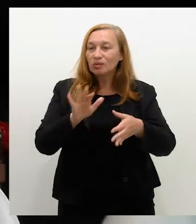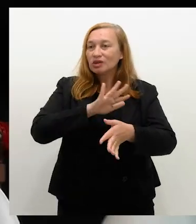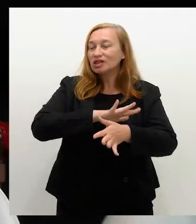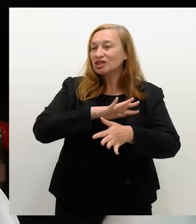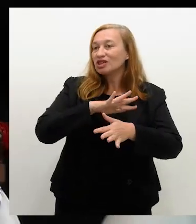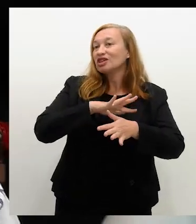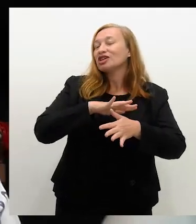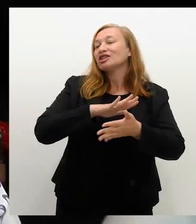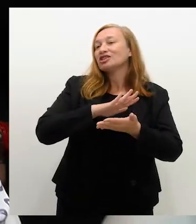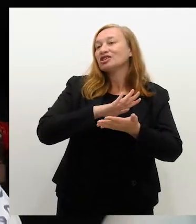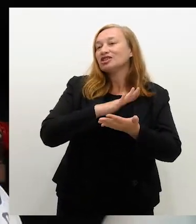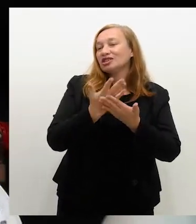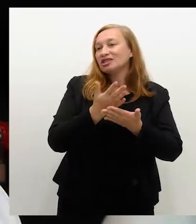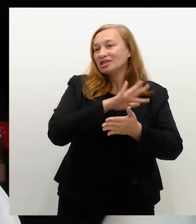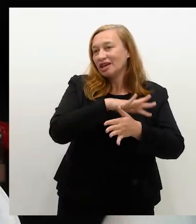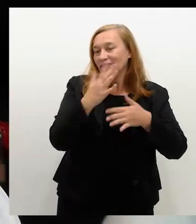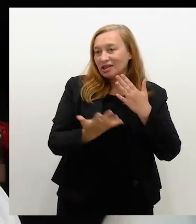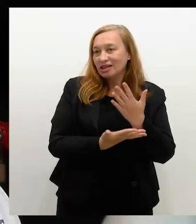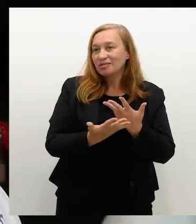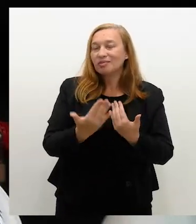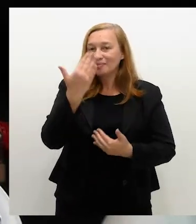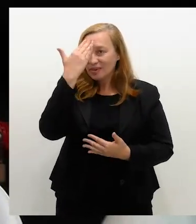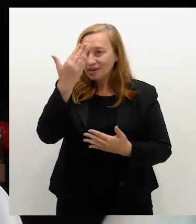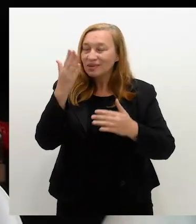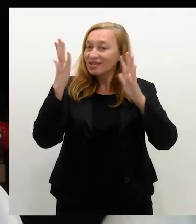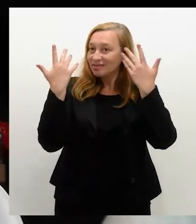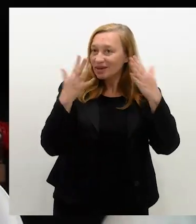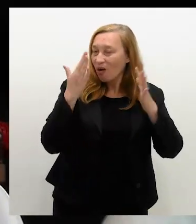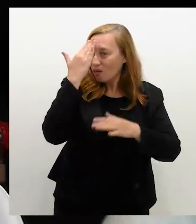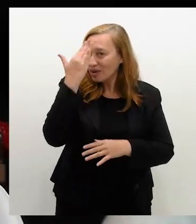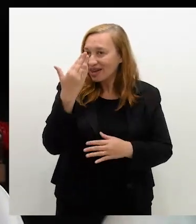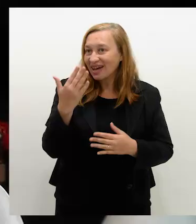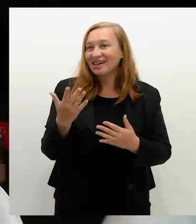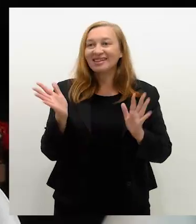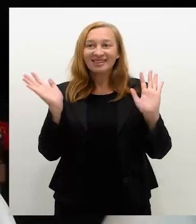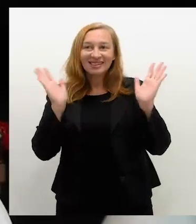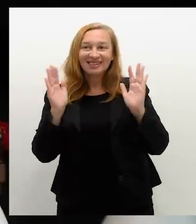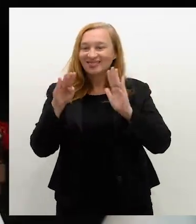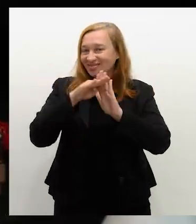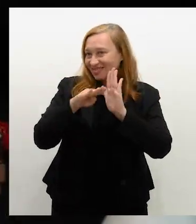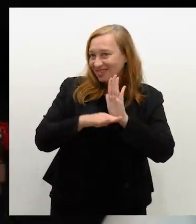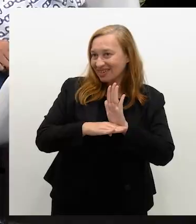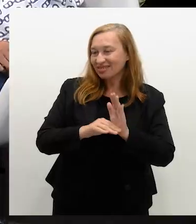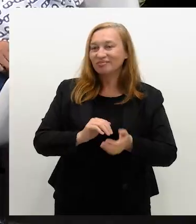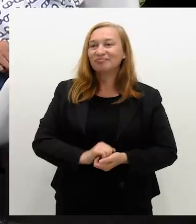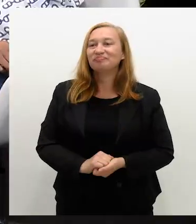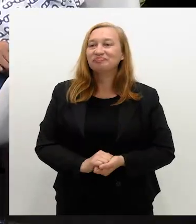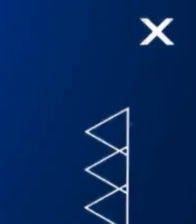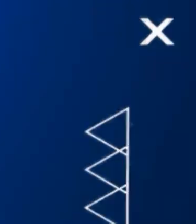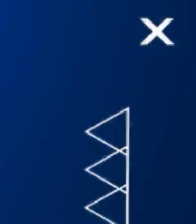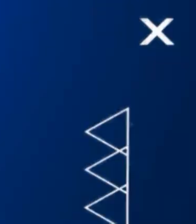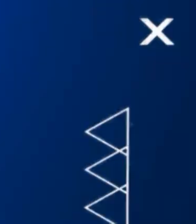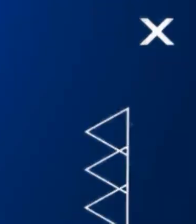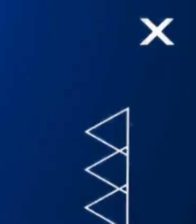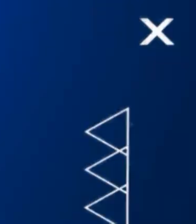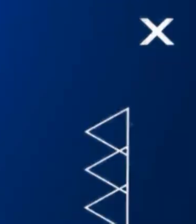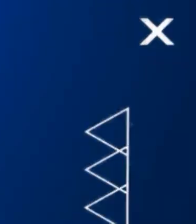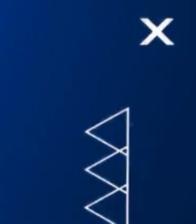para mandar um beijo e reverenciar com todo o meu carinho e respeito. Muito obrigada, até o próximo programa.